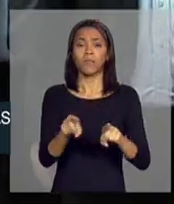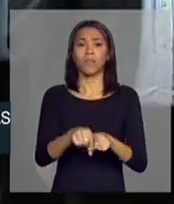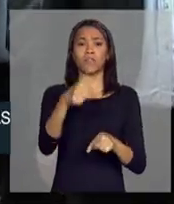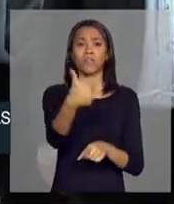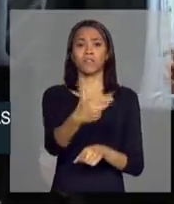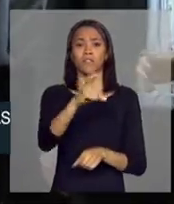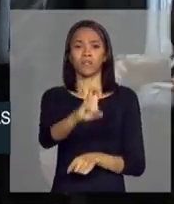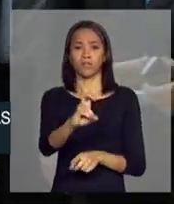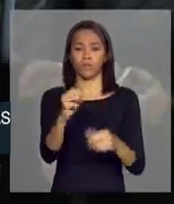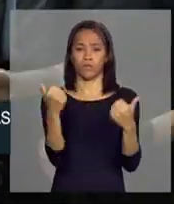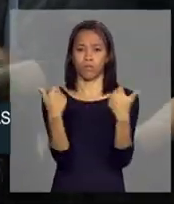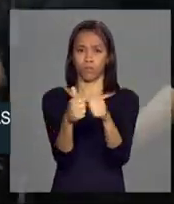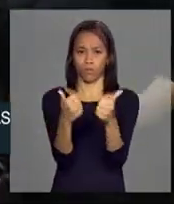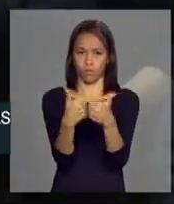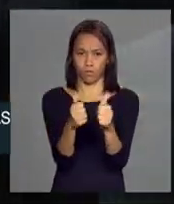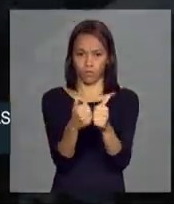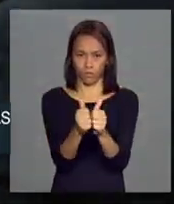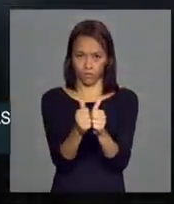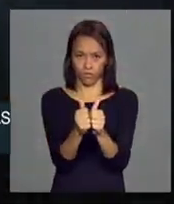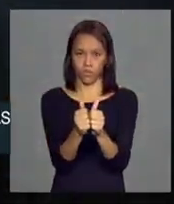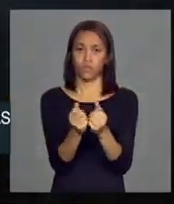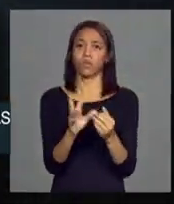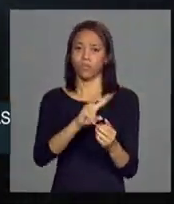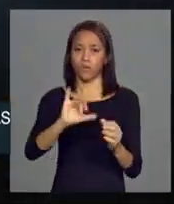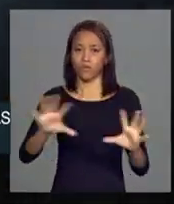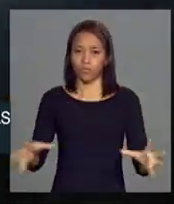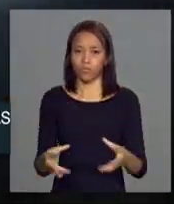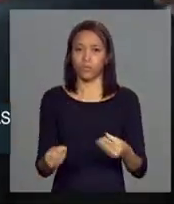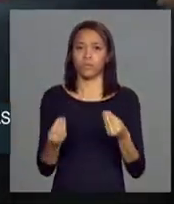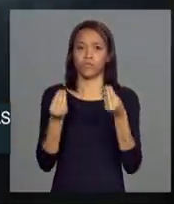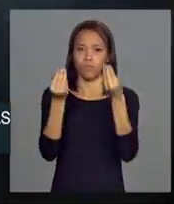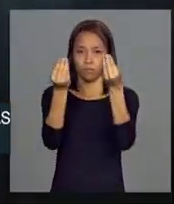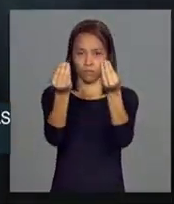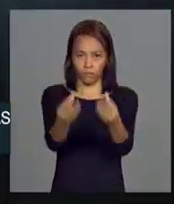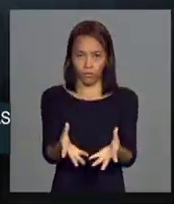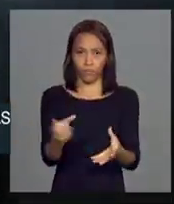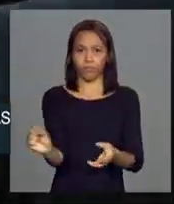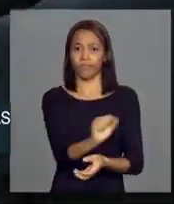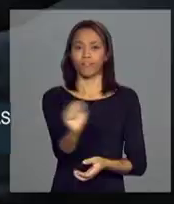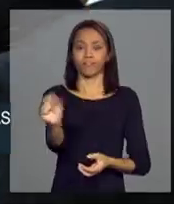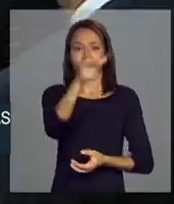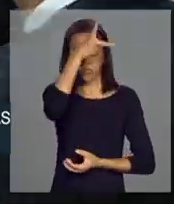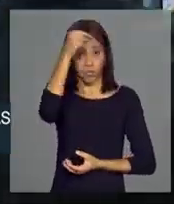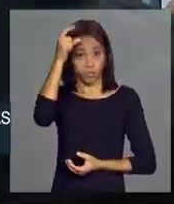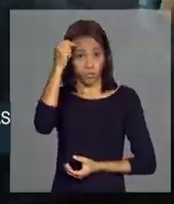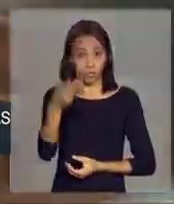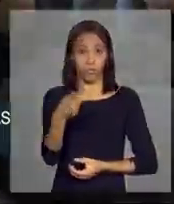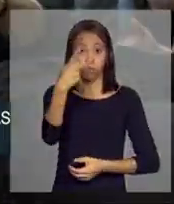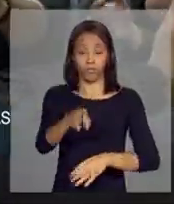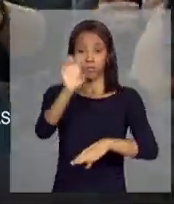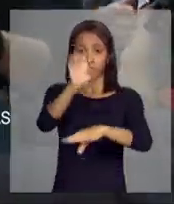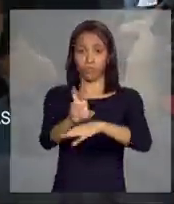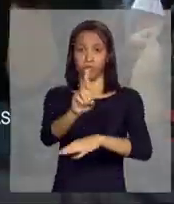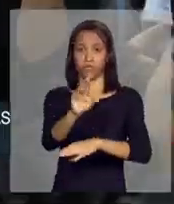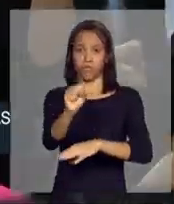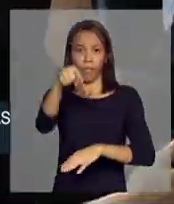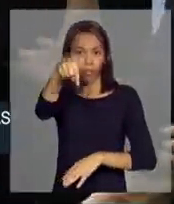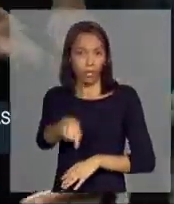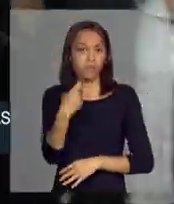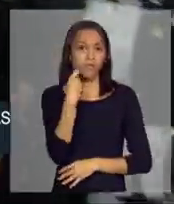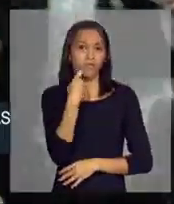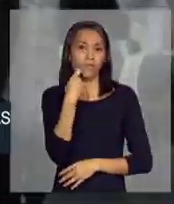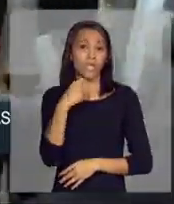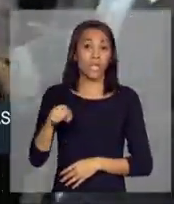ônibus entregues aos municípios do rio grande do sul nesta sexta feira